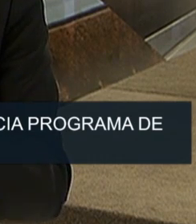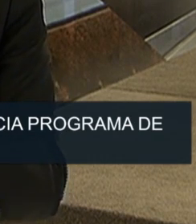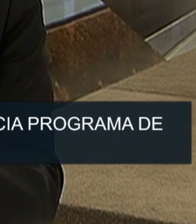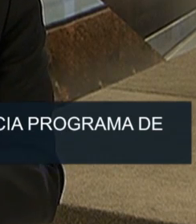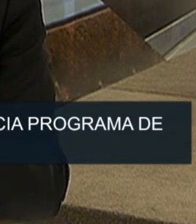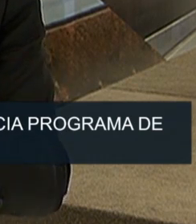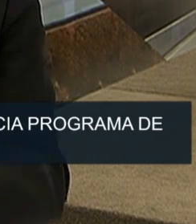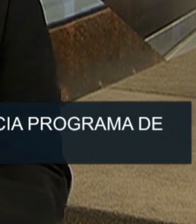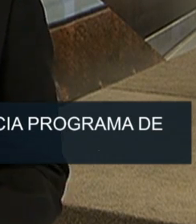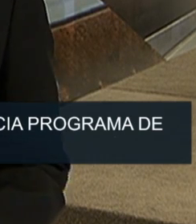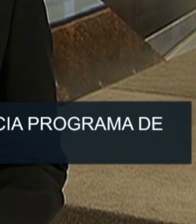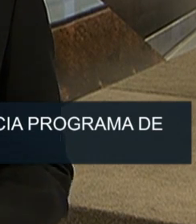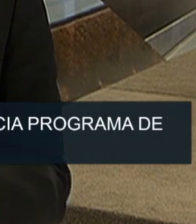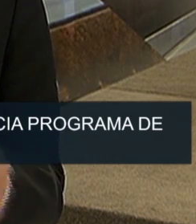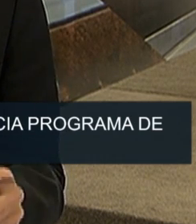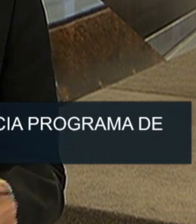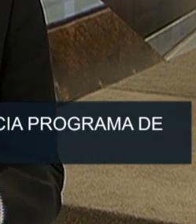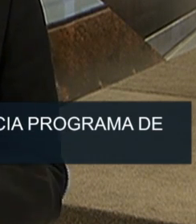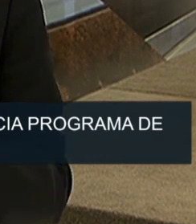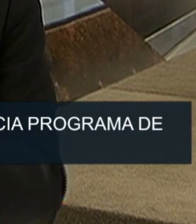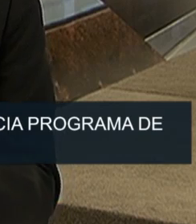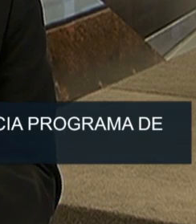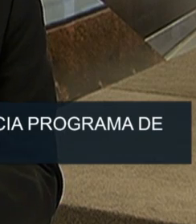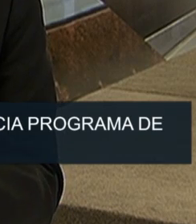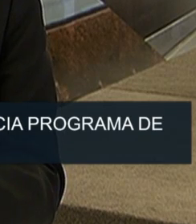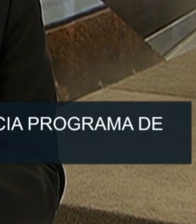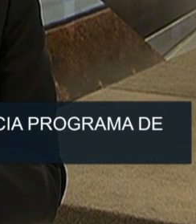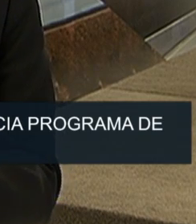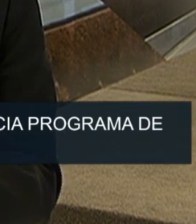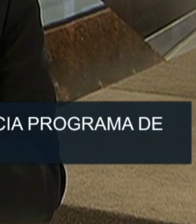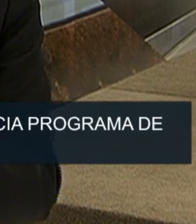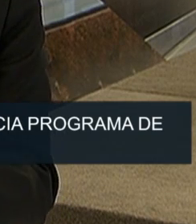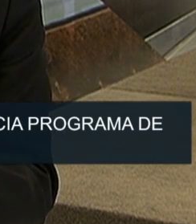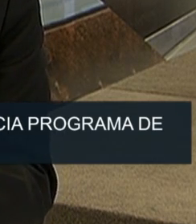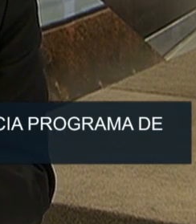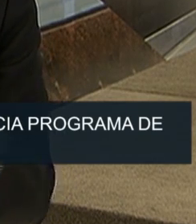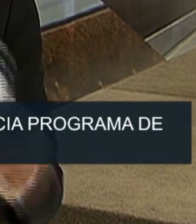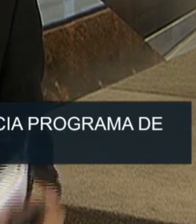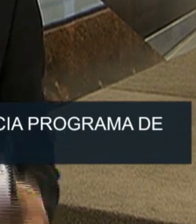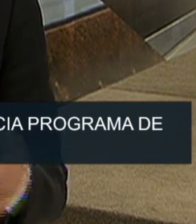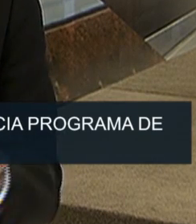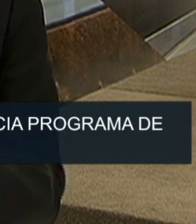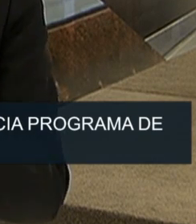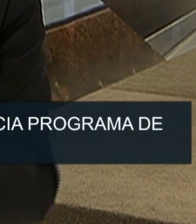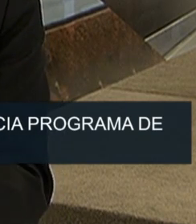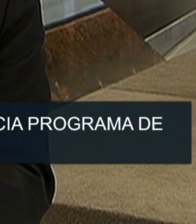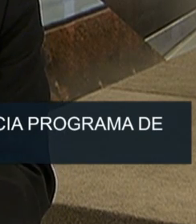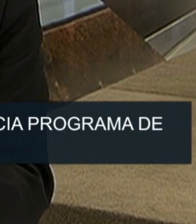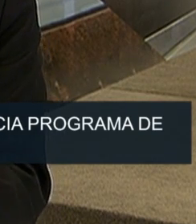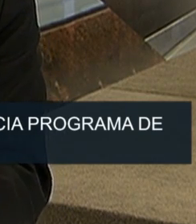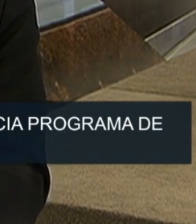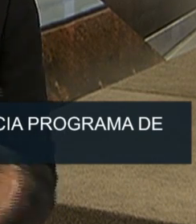reduzir custos para o estado brasileiro e garantir um ento da economia de forma sustentada no curto médio e